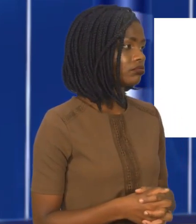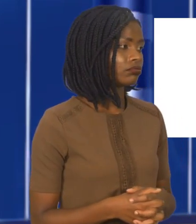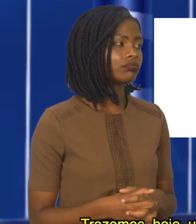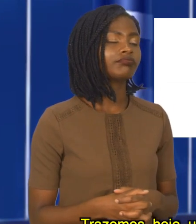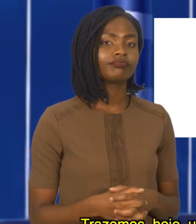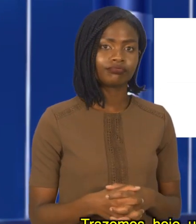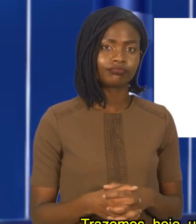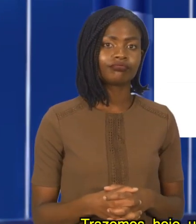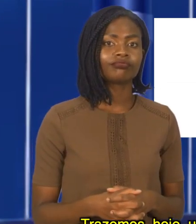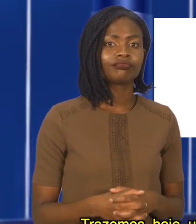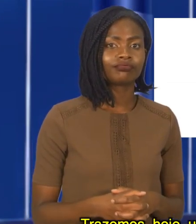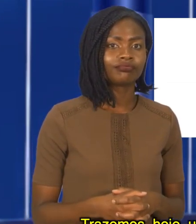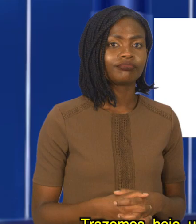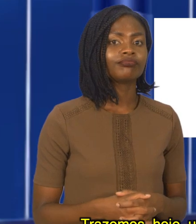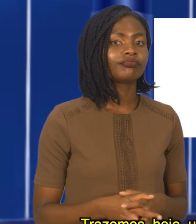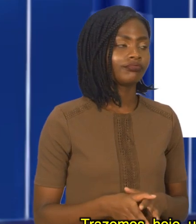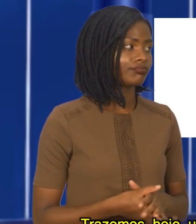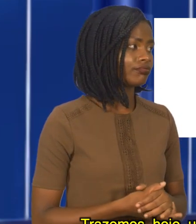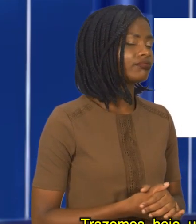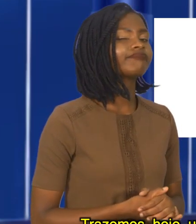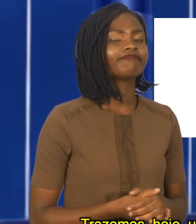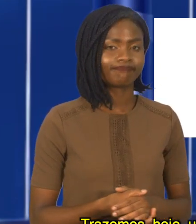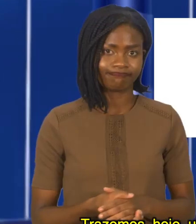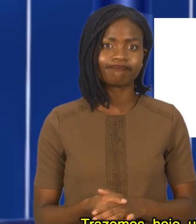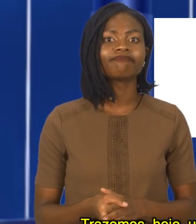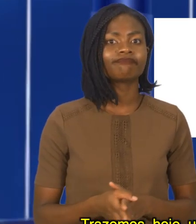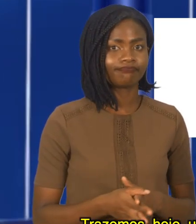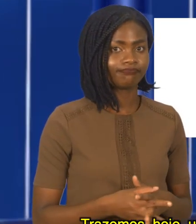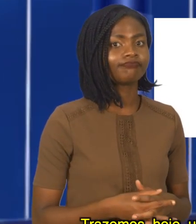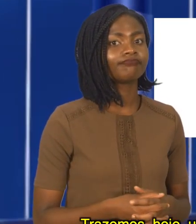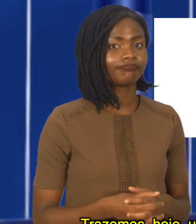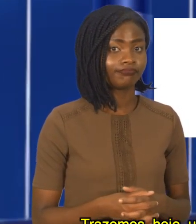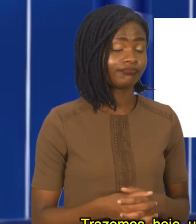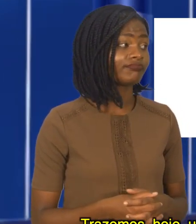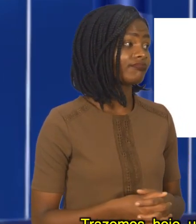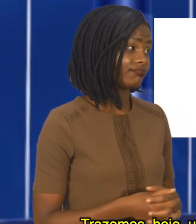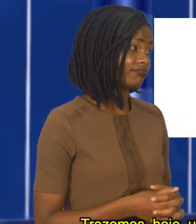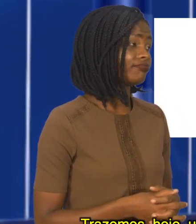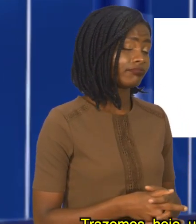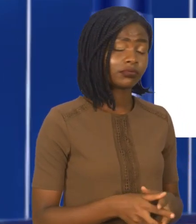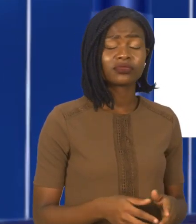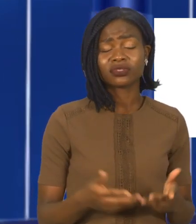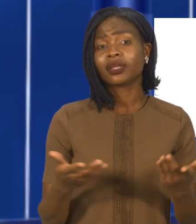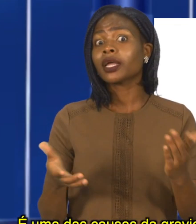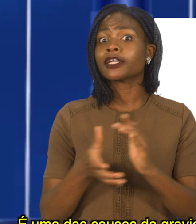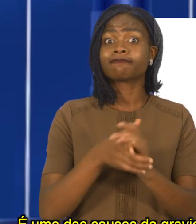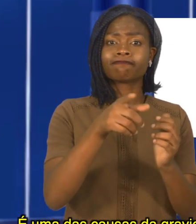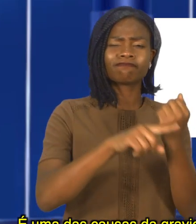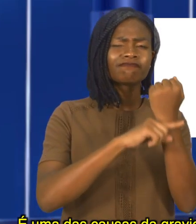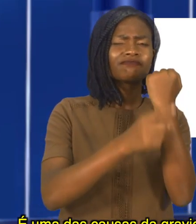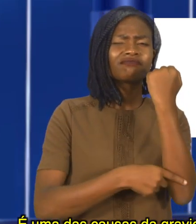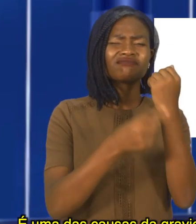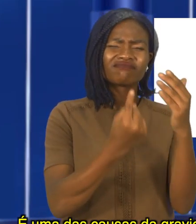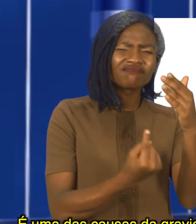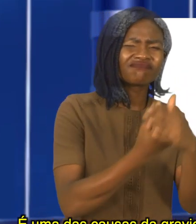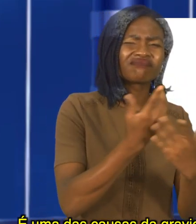Trazemos hoje um assunto bastante preocupante o início da vida sexual ativa É uma